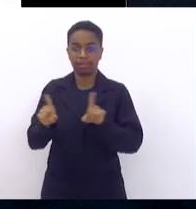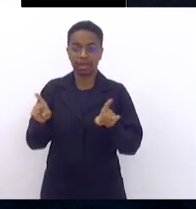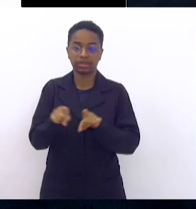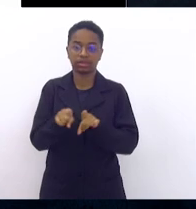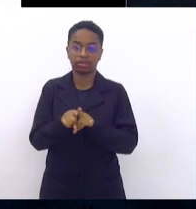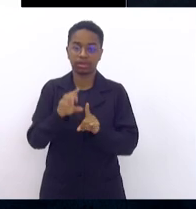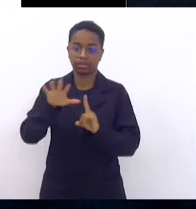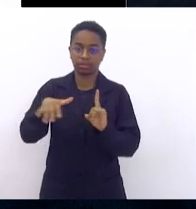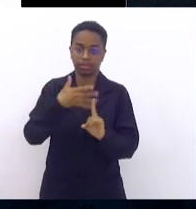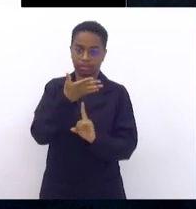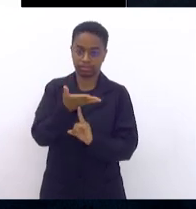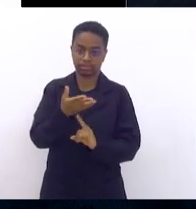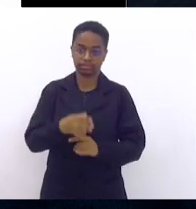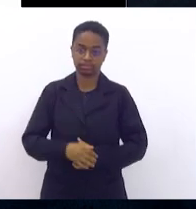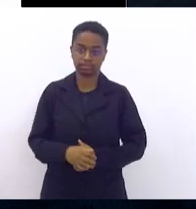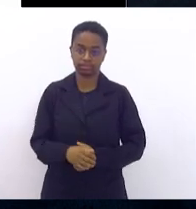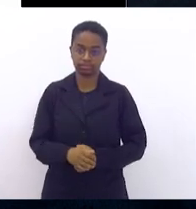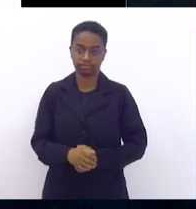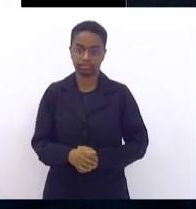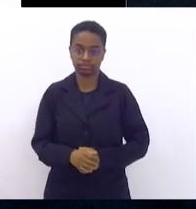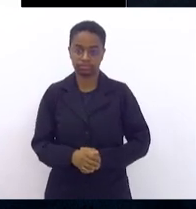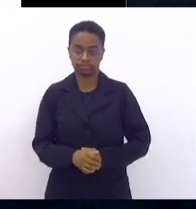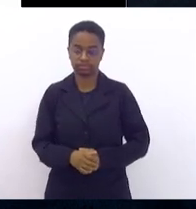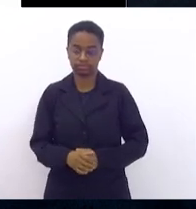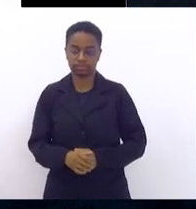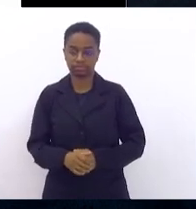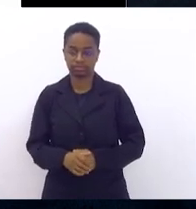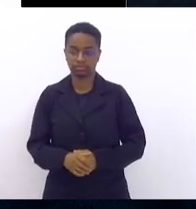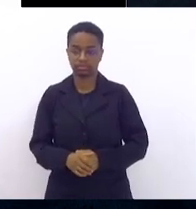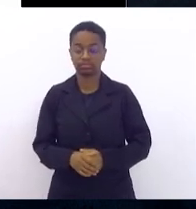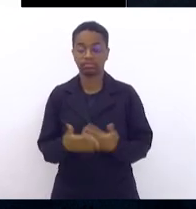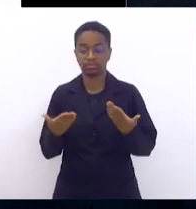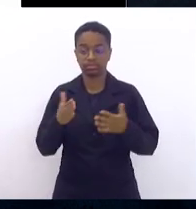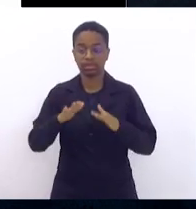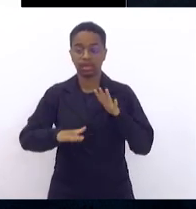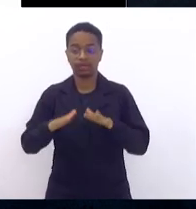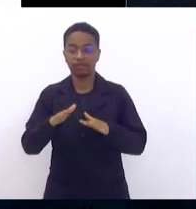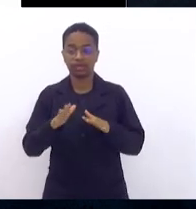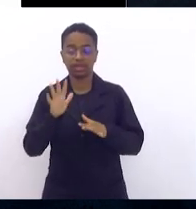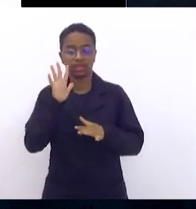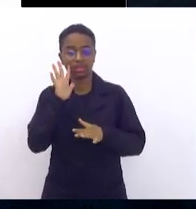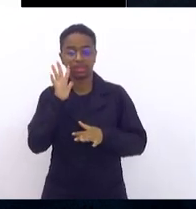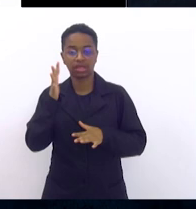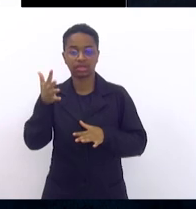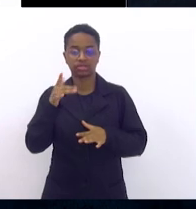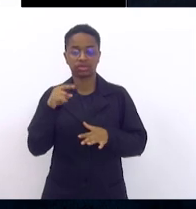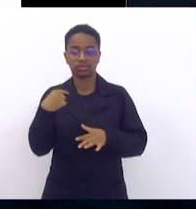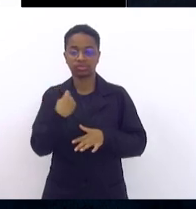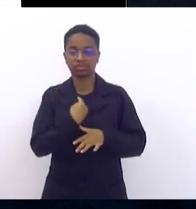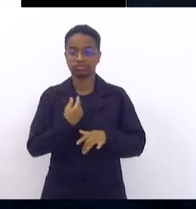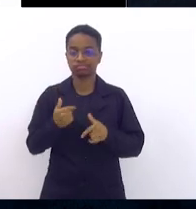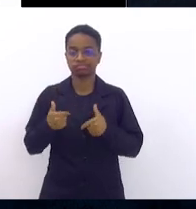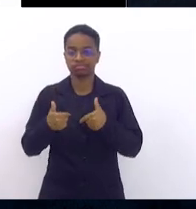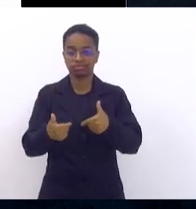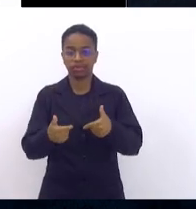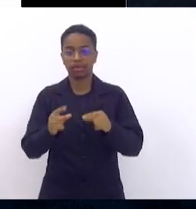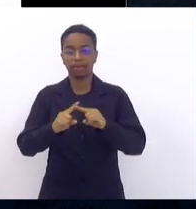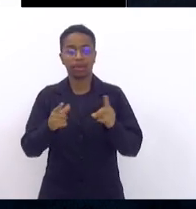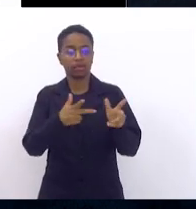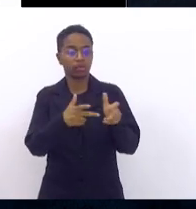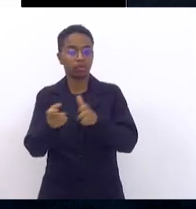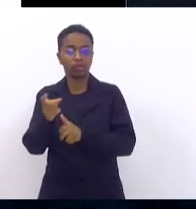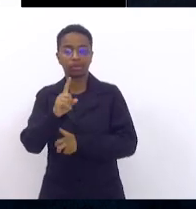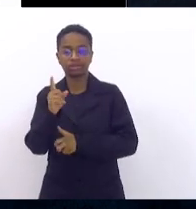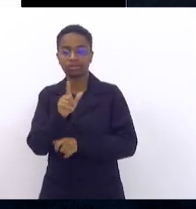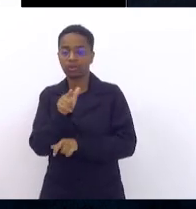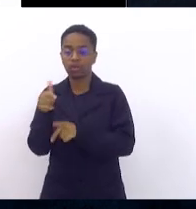ambiente como mencionei a pouco tempo atrás e às vezes as decisões que a gente toma a gente não olha outros impactos